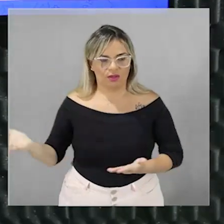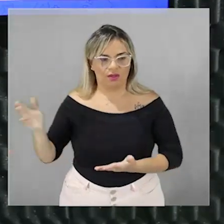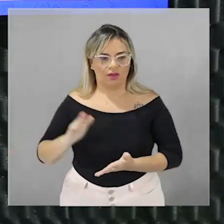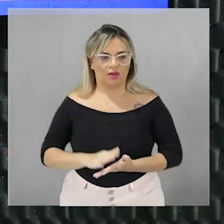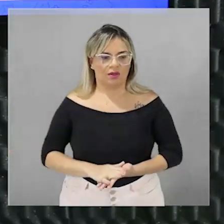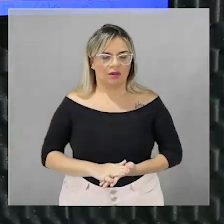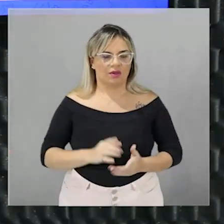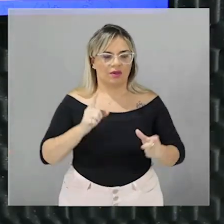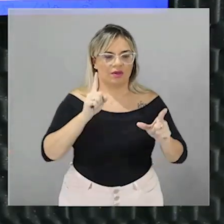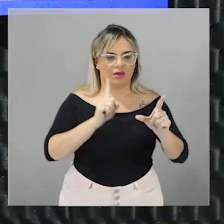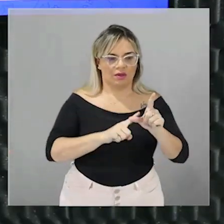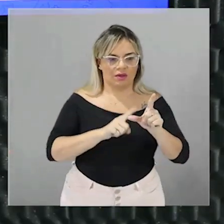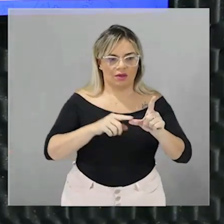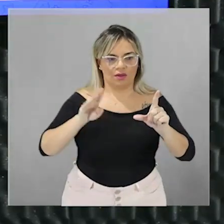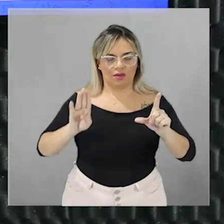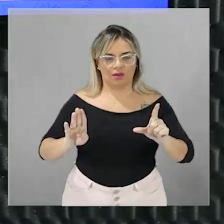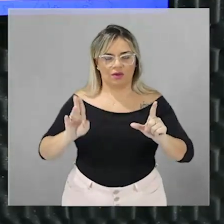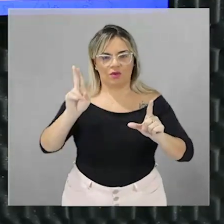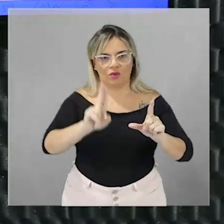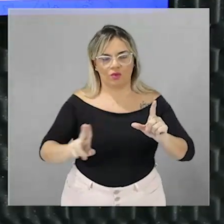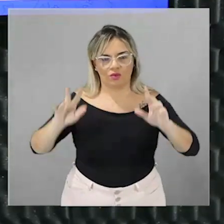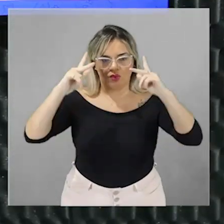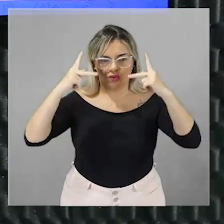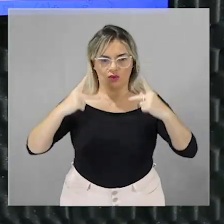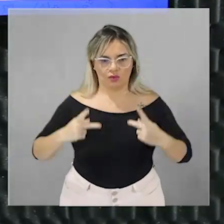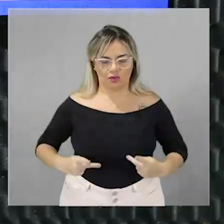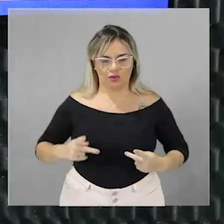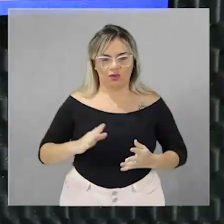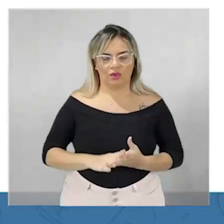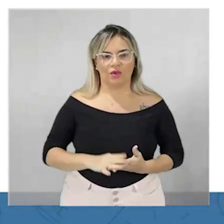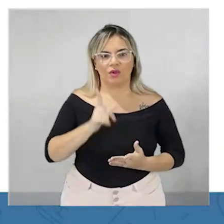diretamente pelo quê? Pelo consumo humano e a